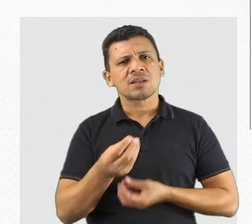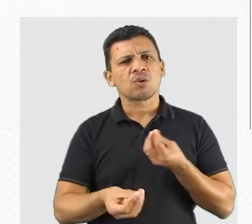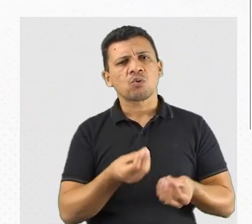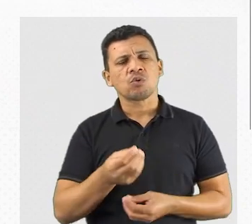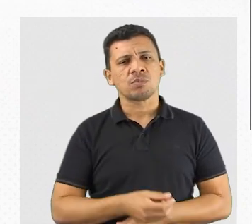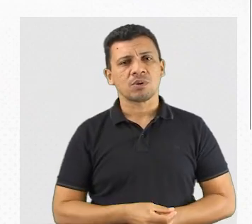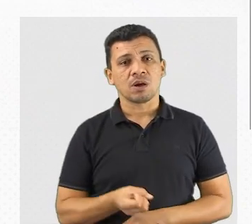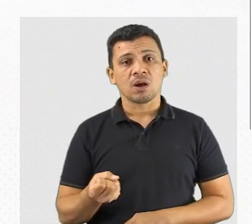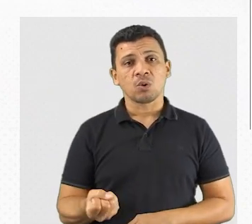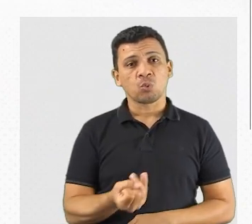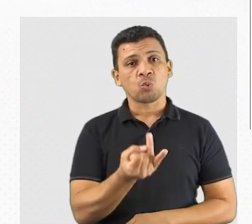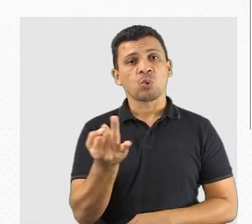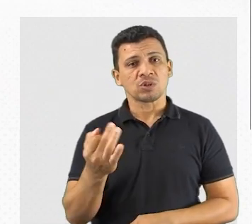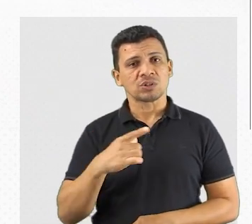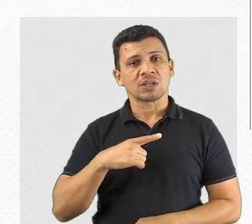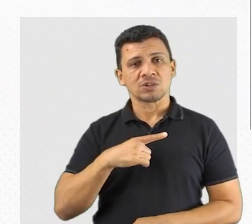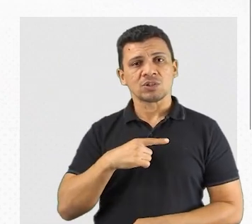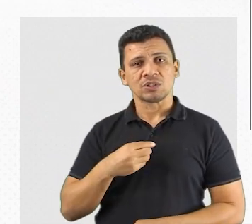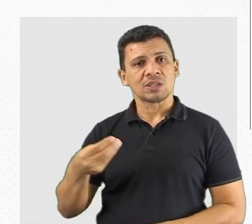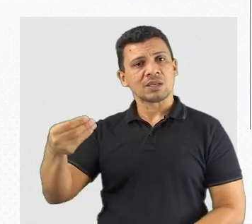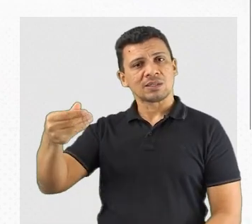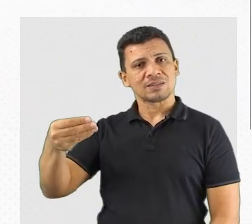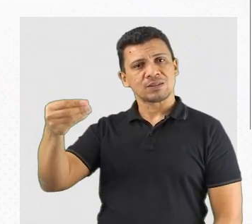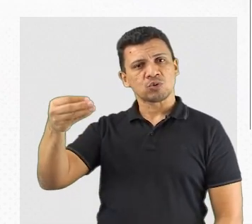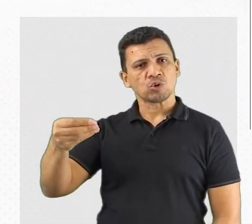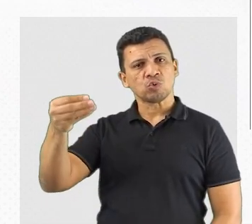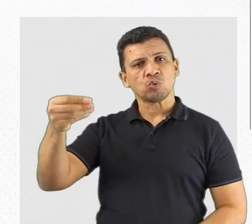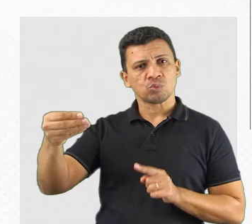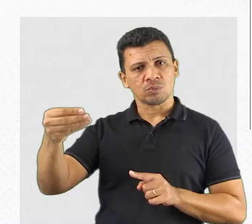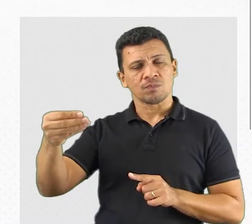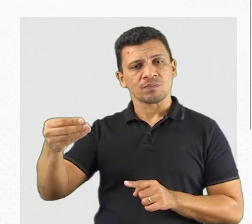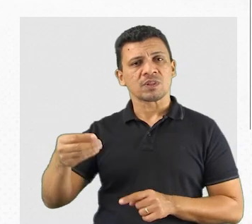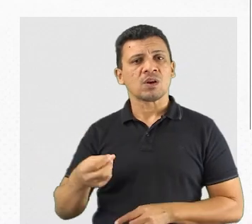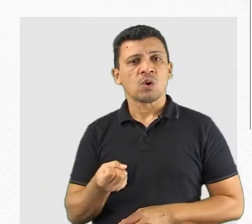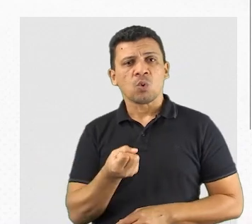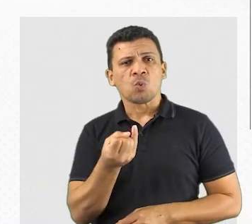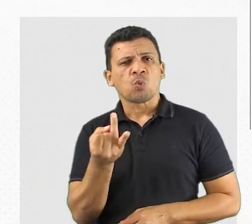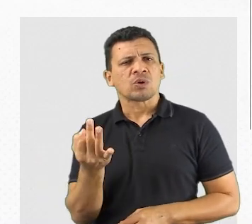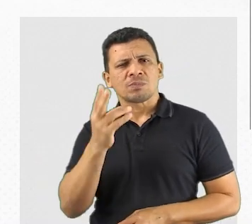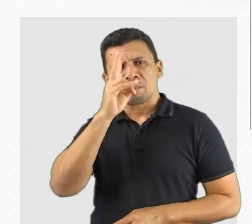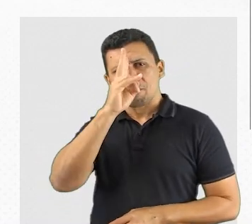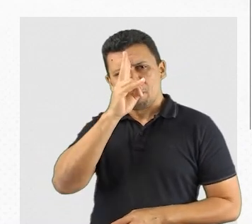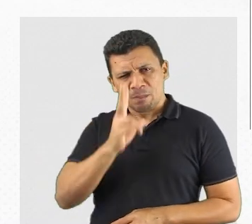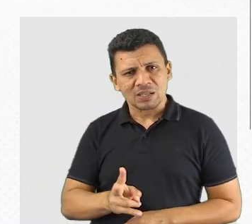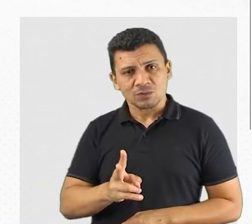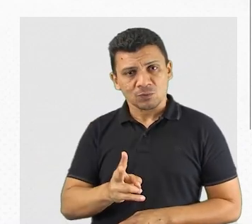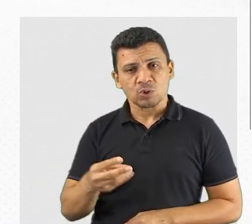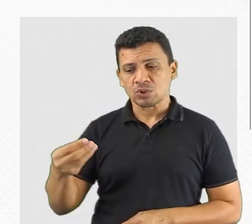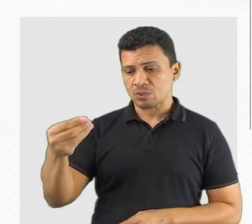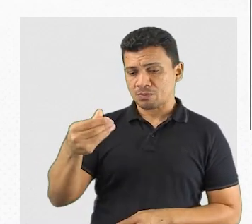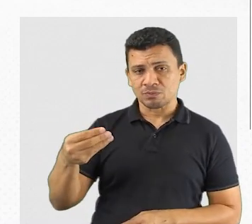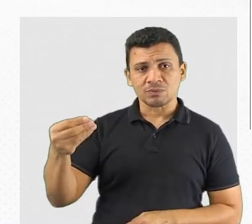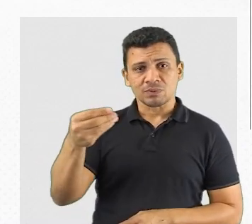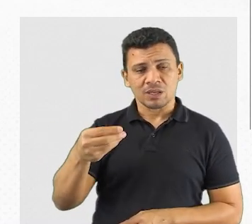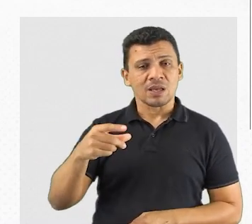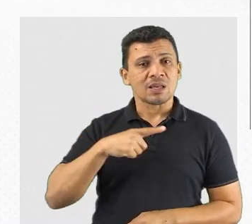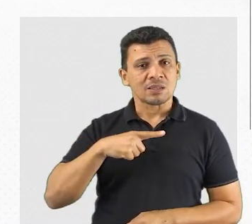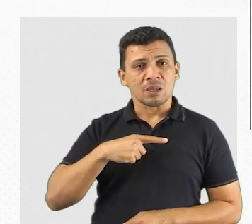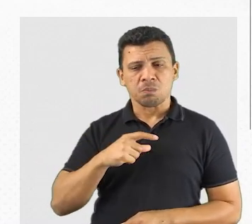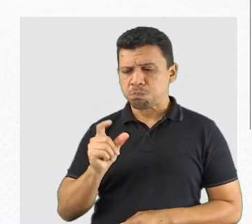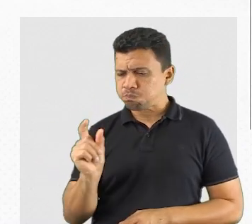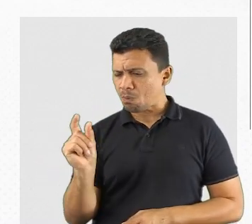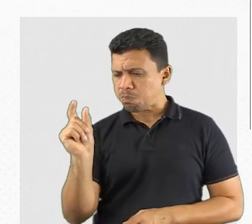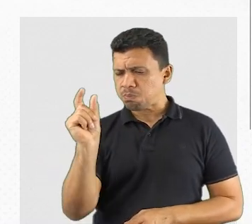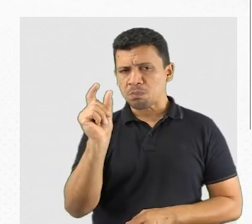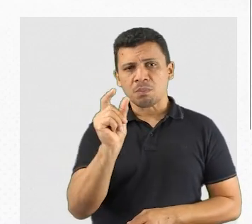de partículas que eu tenho desse soluto. A concentração, quanto mais concentrado esse soluto, quanto mais partículas eu